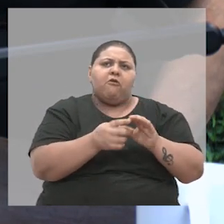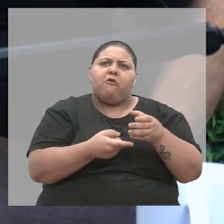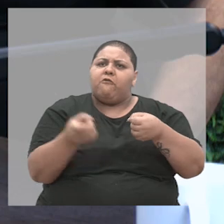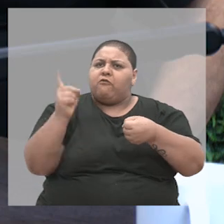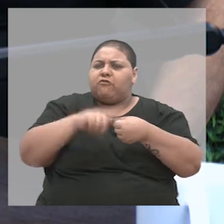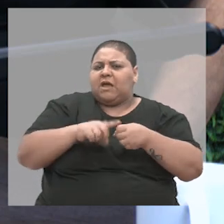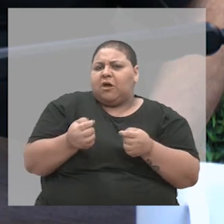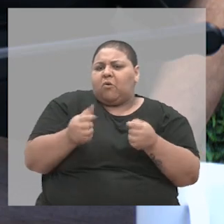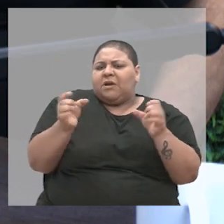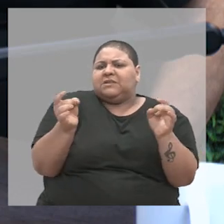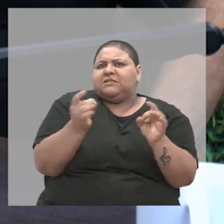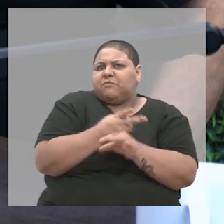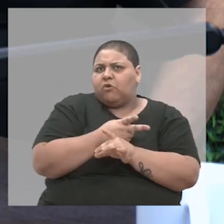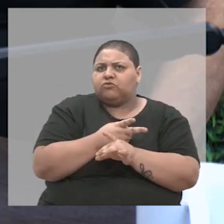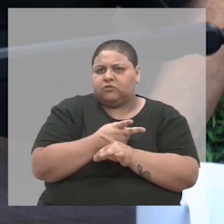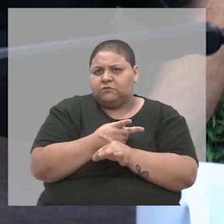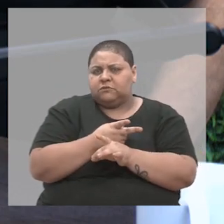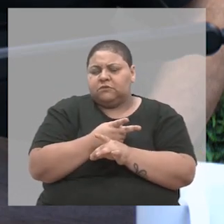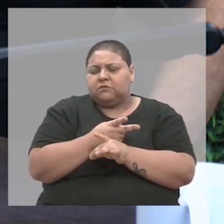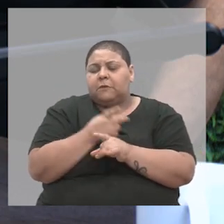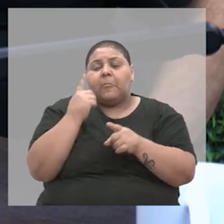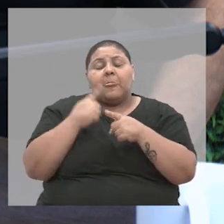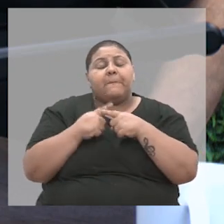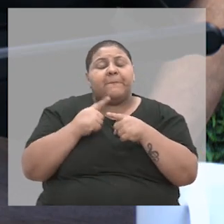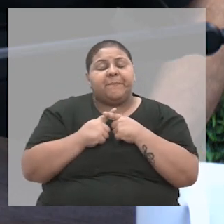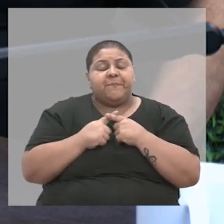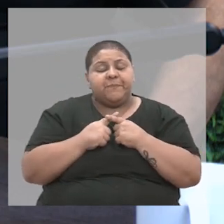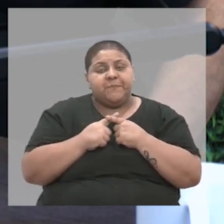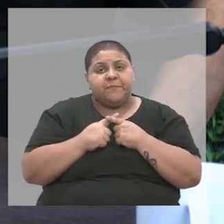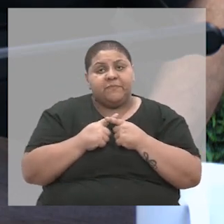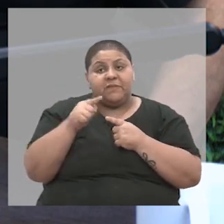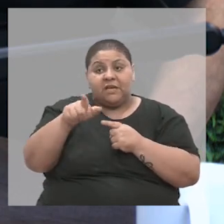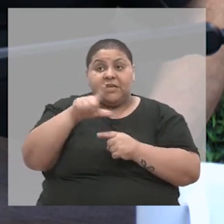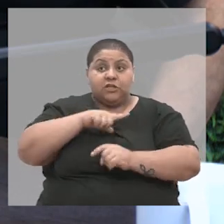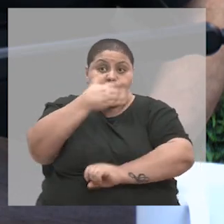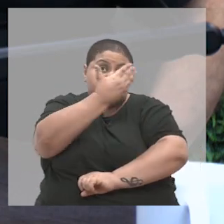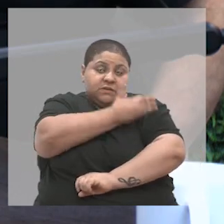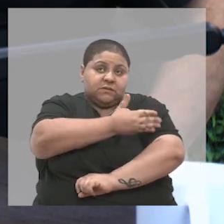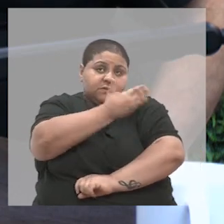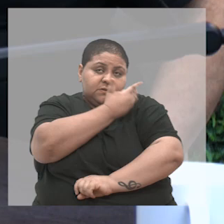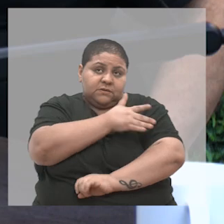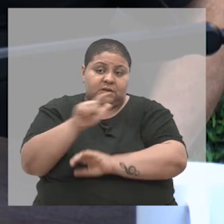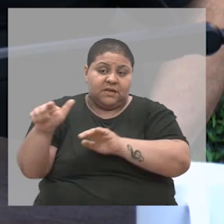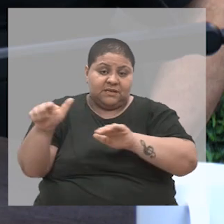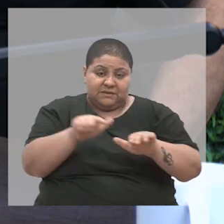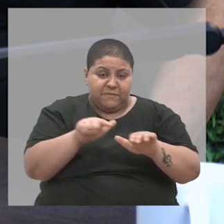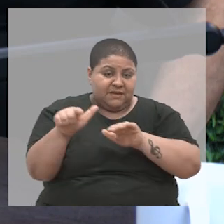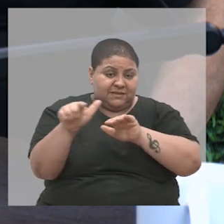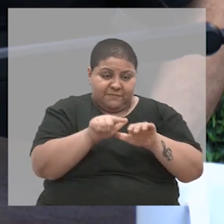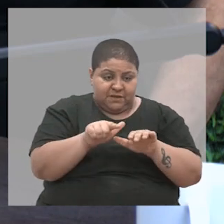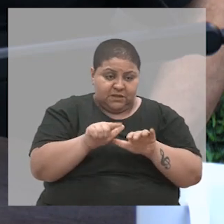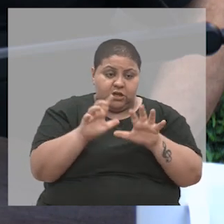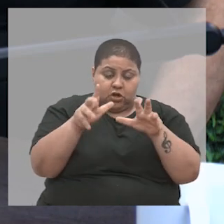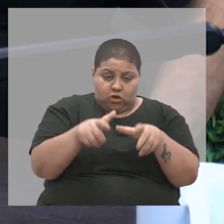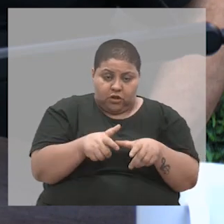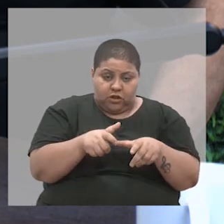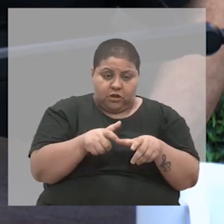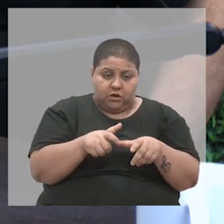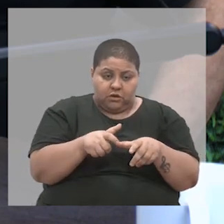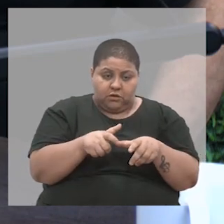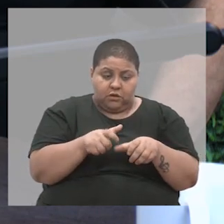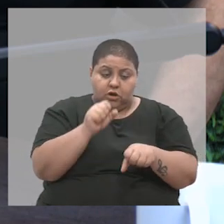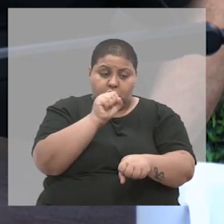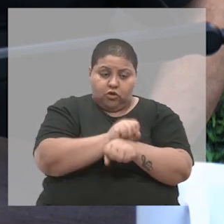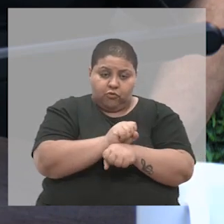já volta a treinar. Porque se tu treina a semana inteira e aí tu para do fim